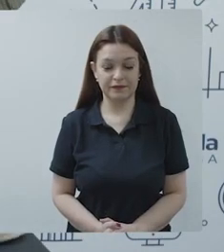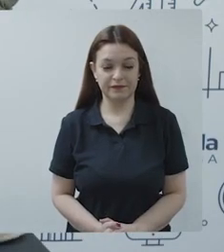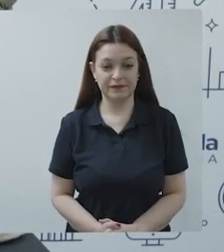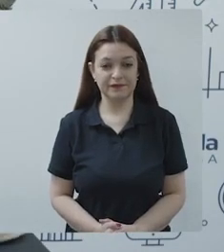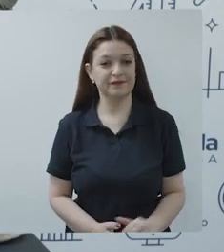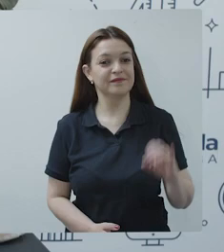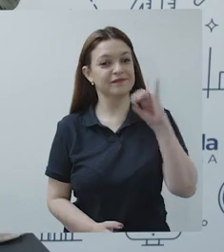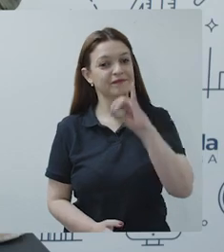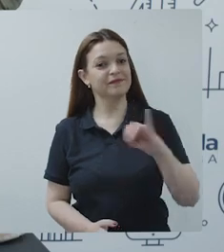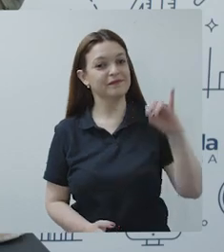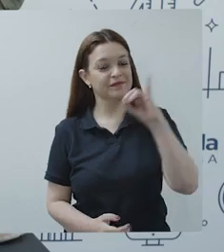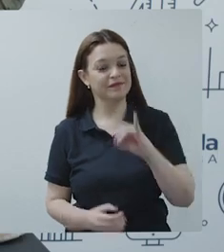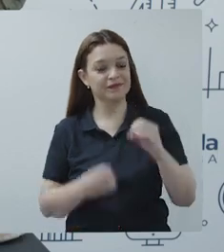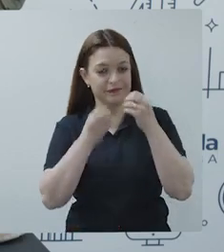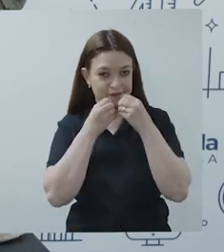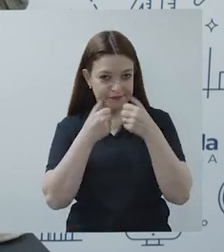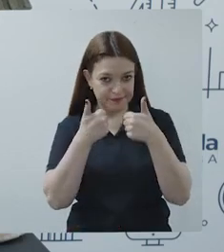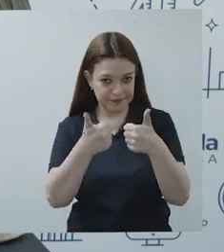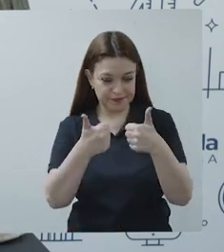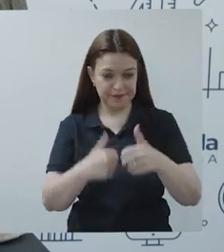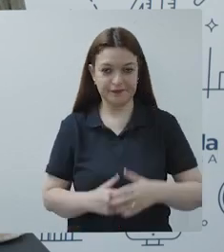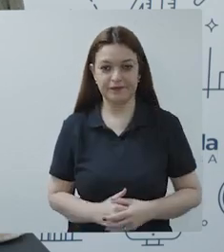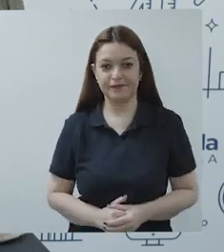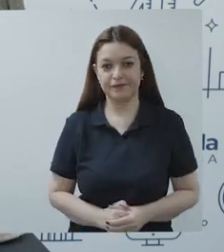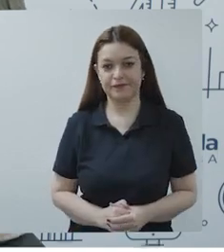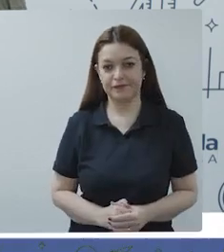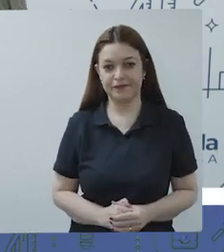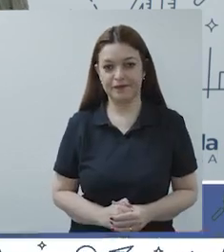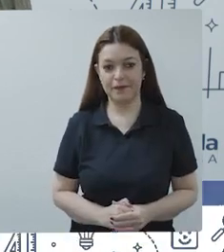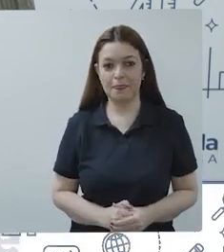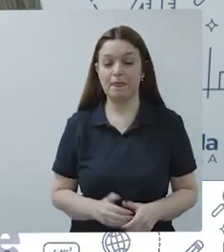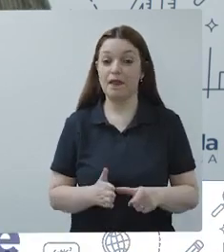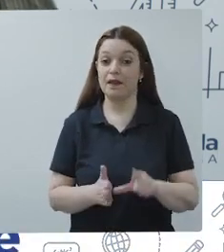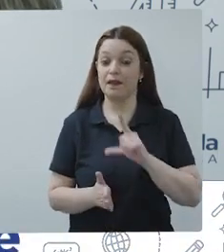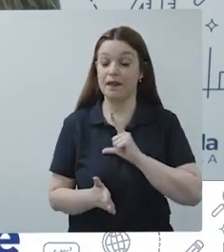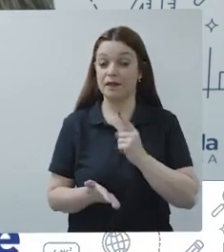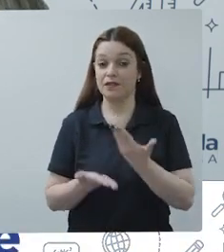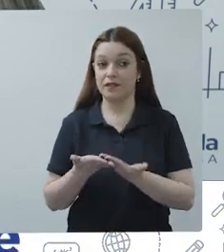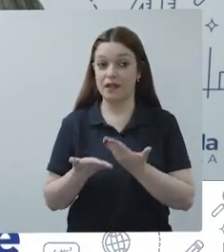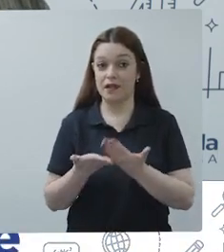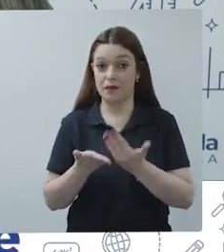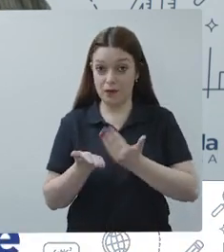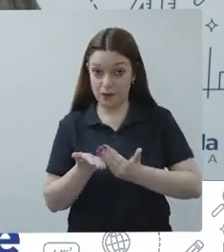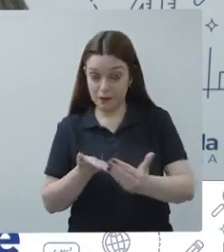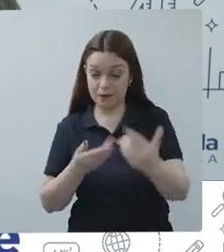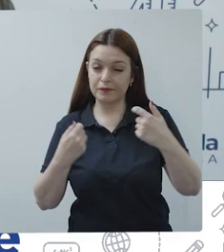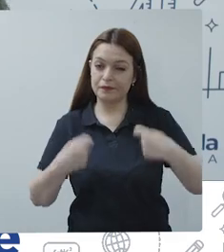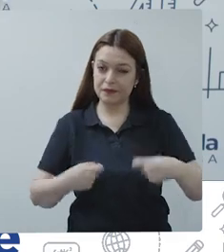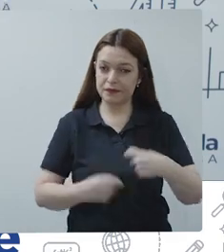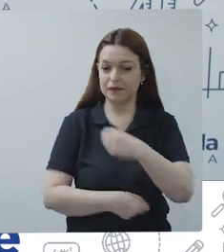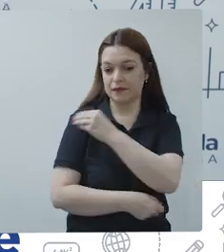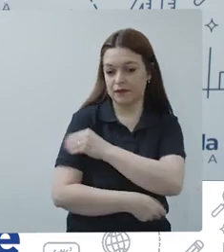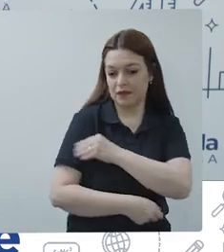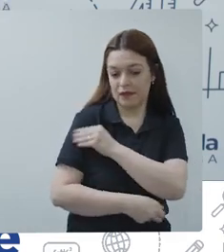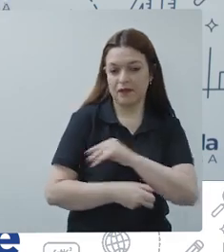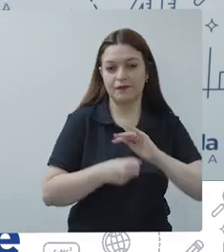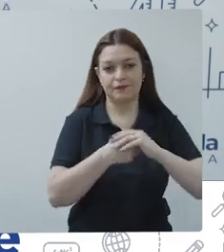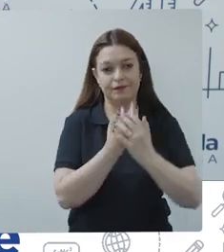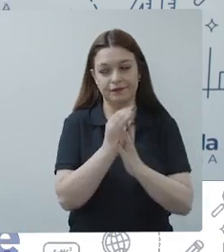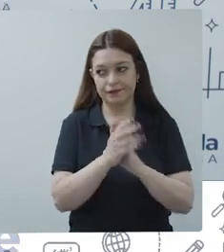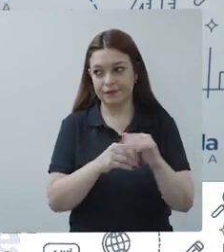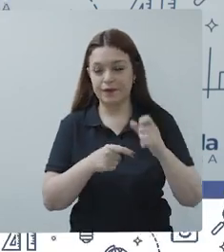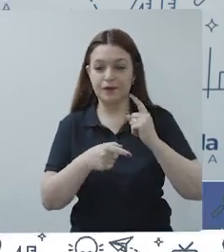Olá, tudo bem? Oi. Antes de começarmos a aula, vamos higienizar as nossas mãos, porque nós já tiramos a